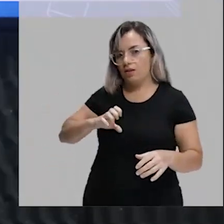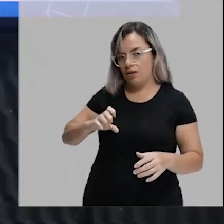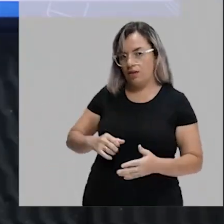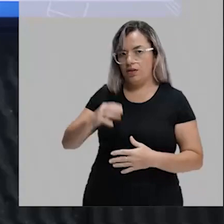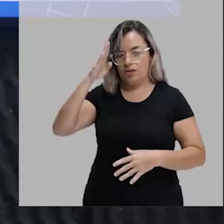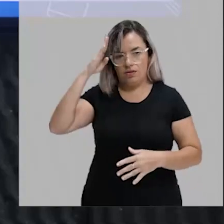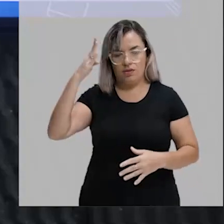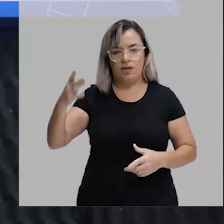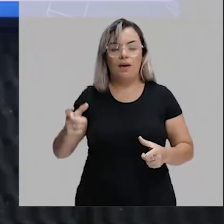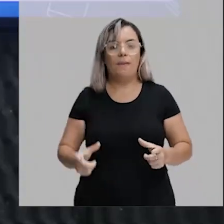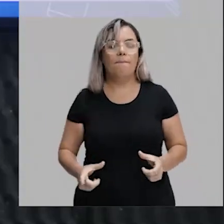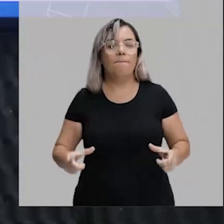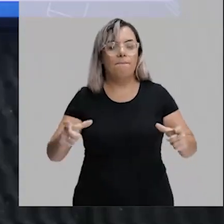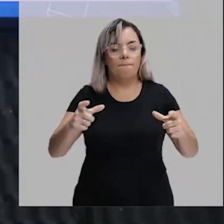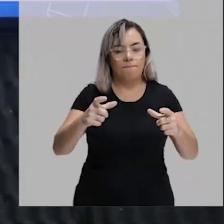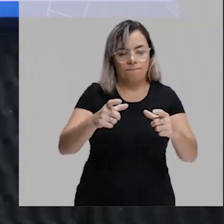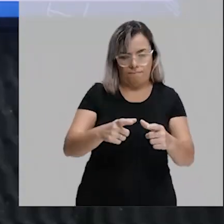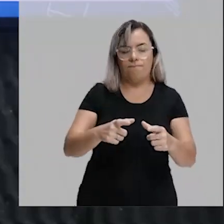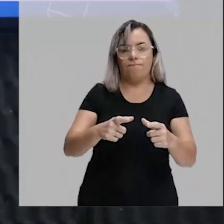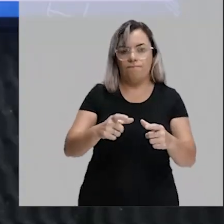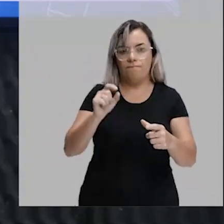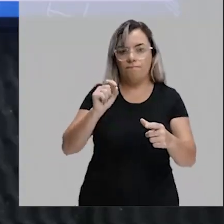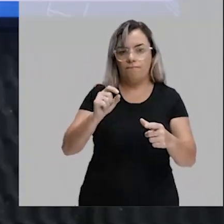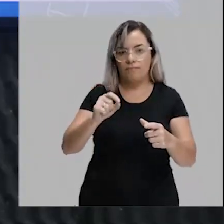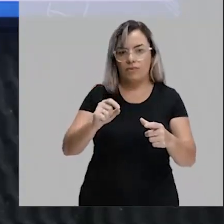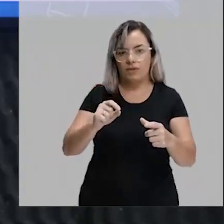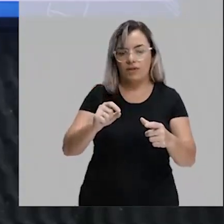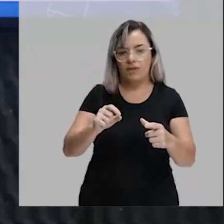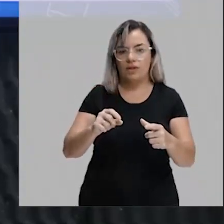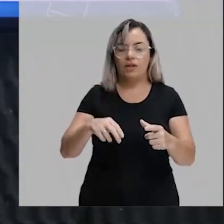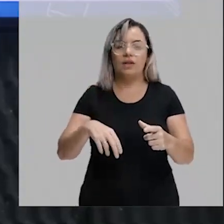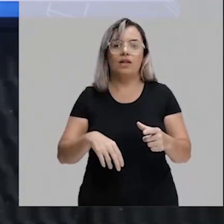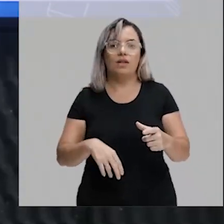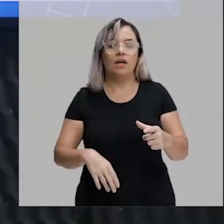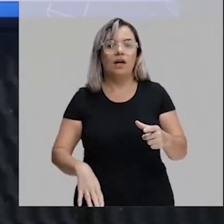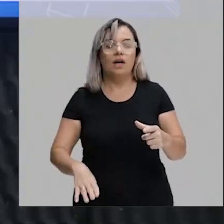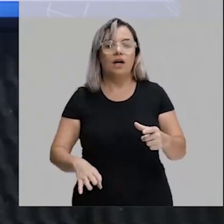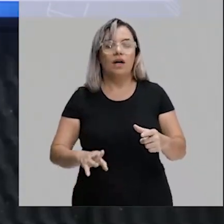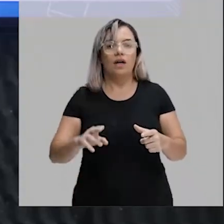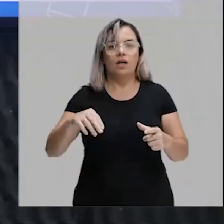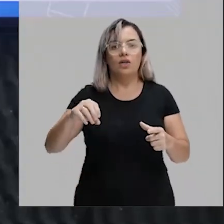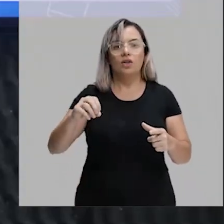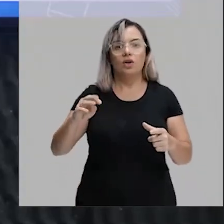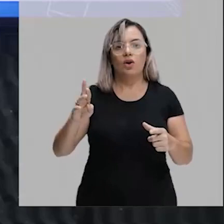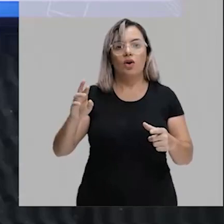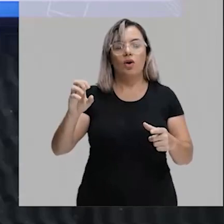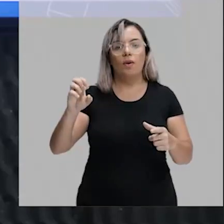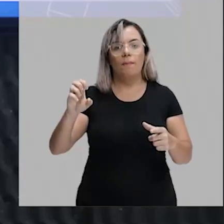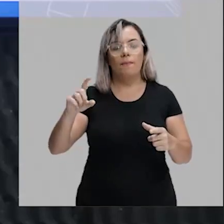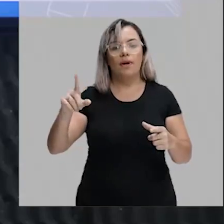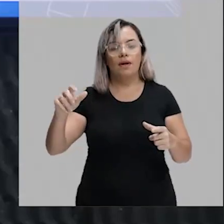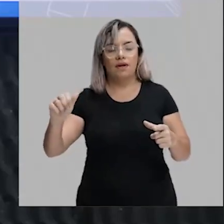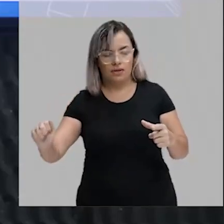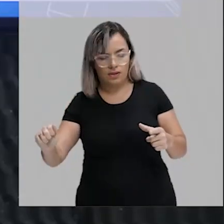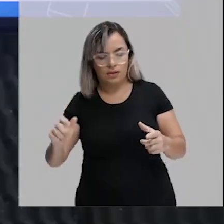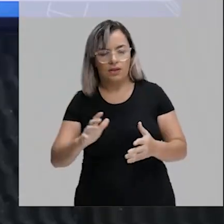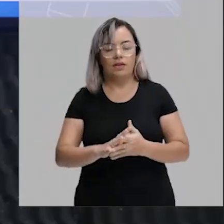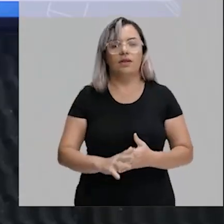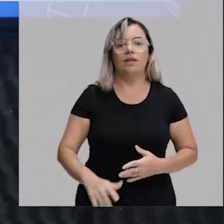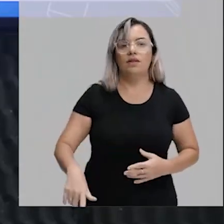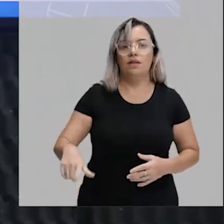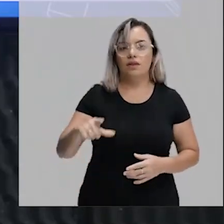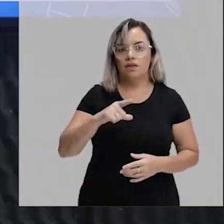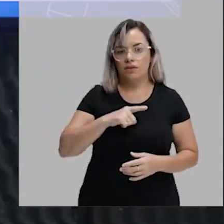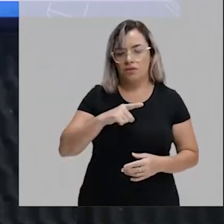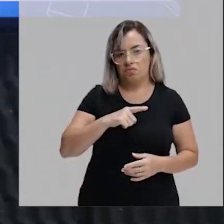da pequena nobreza. Quer dizer, são possibilidades que esse movimento vai trazendo. E para até mesmo os